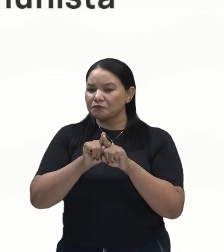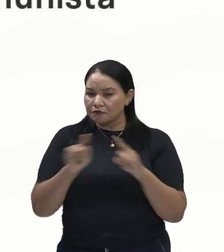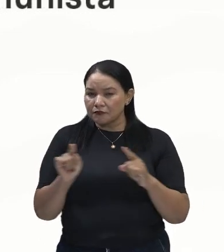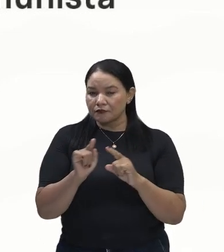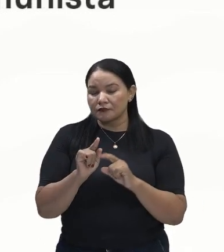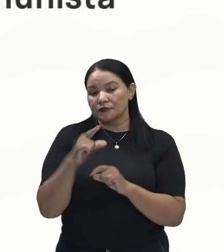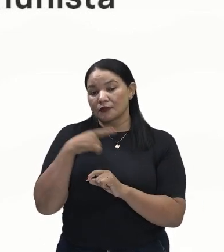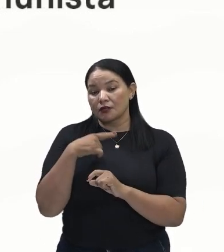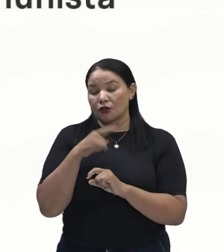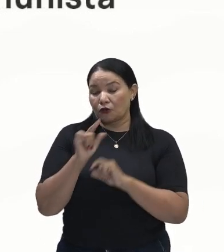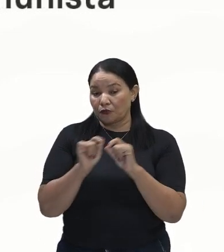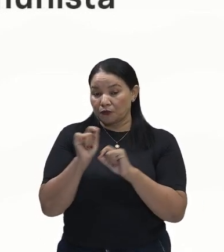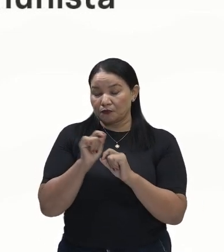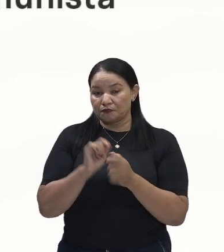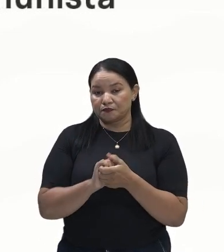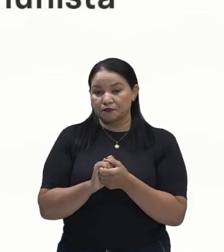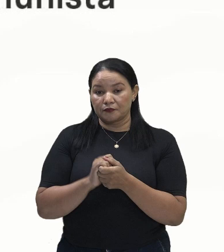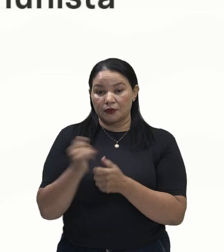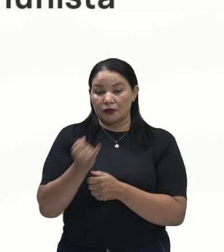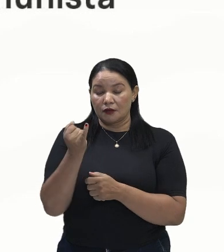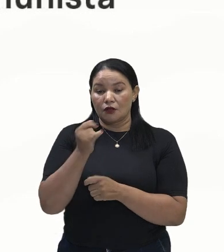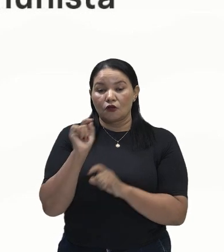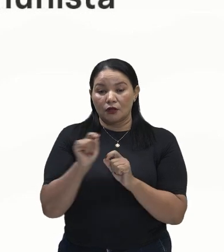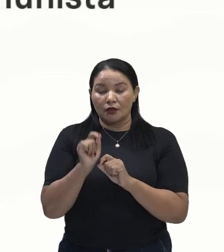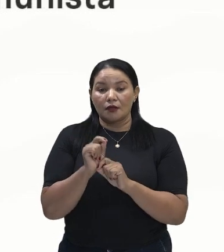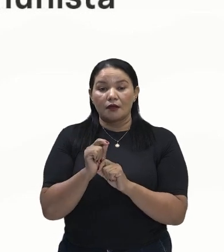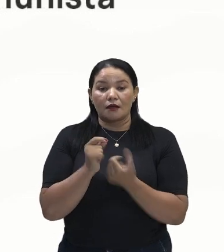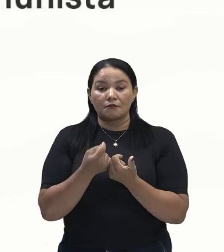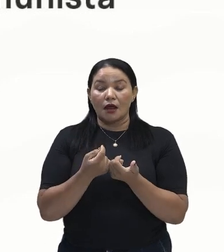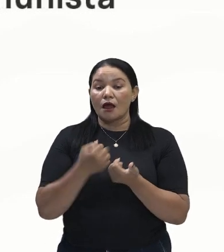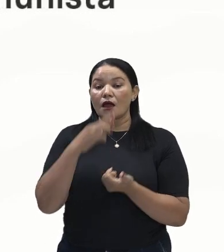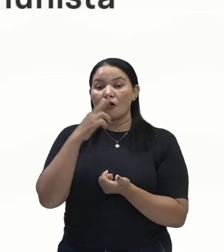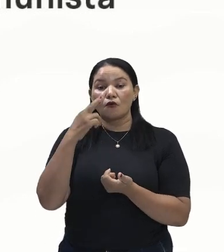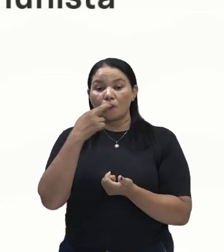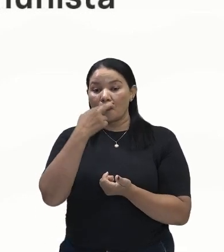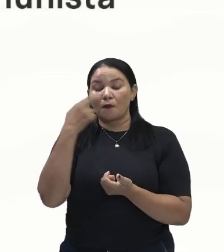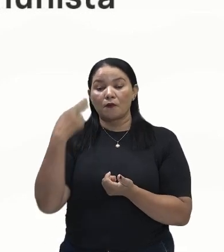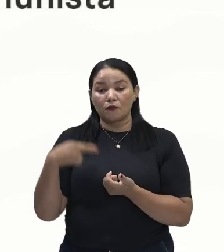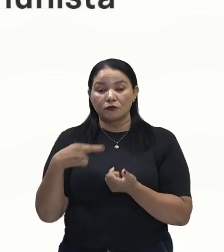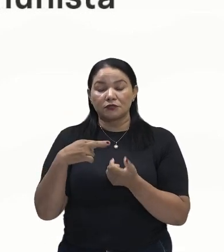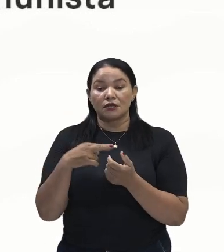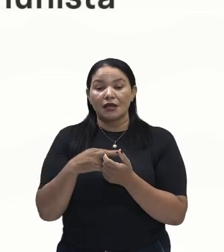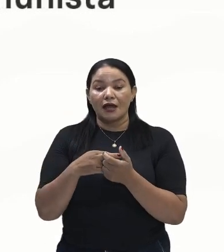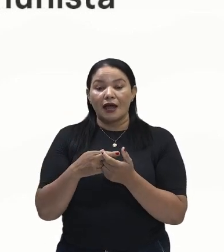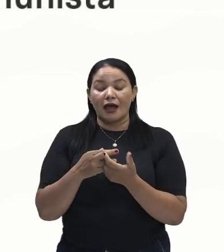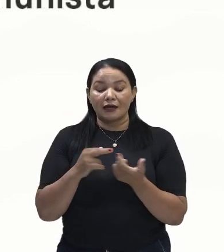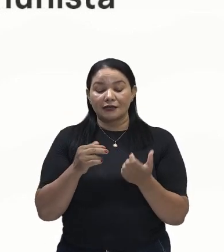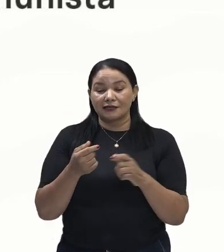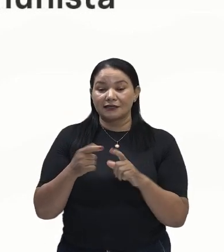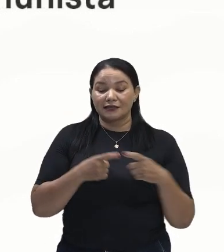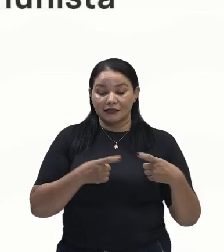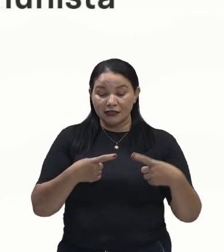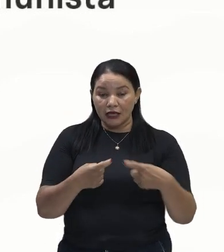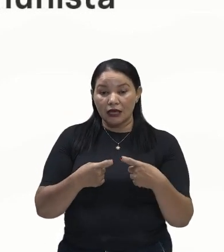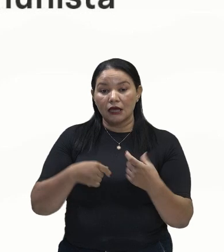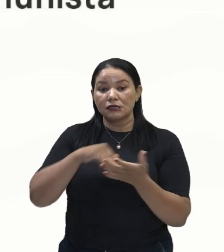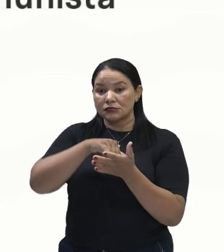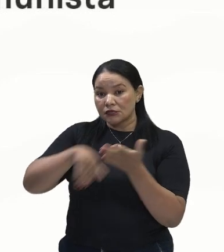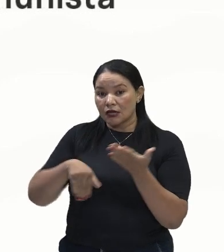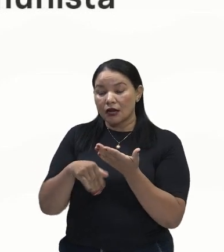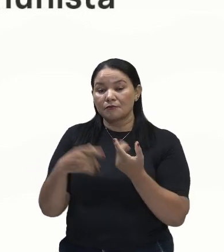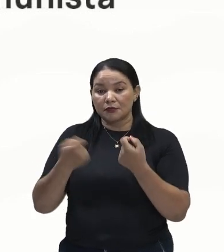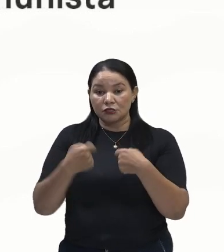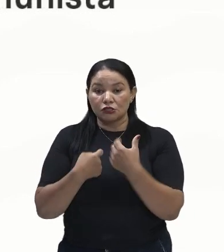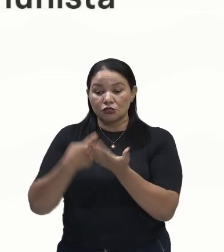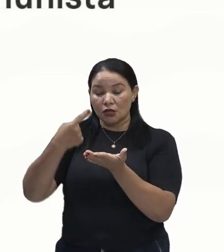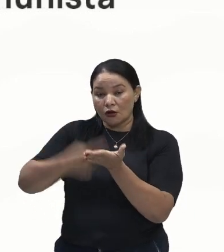quê? Porque a Rússia, para sair da guerra, ela vai ter que assinar um acordo com a Alemanha, onde ela